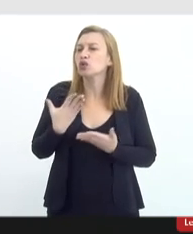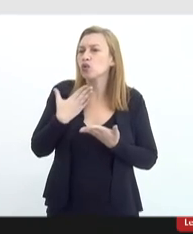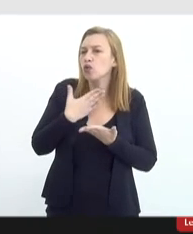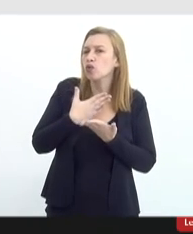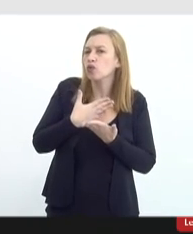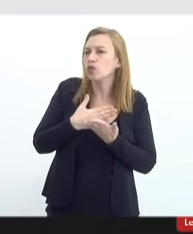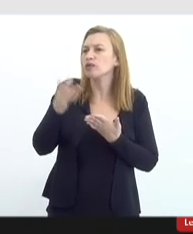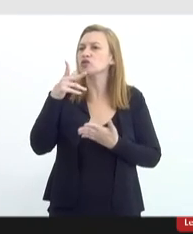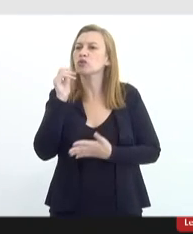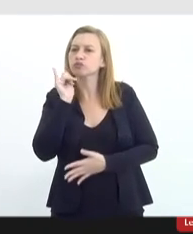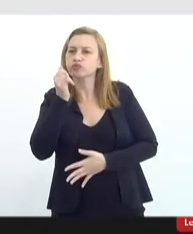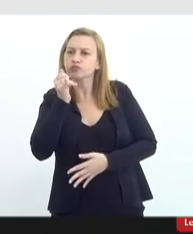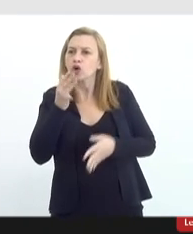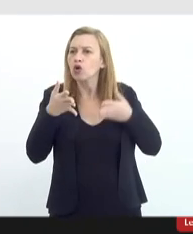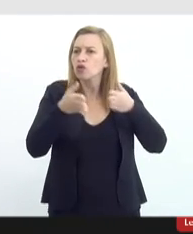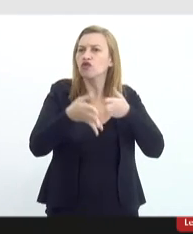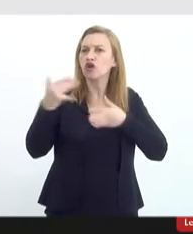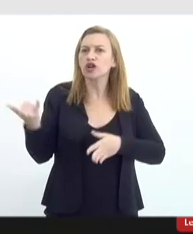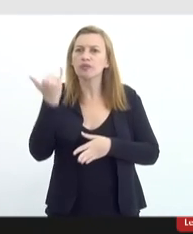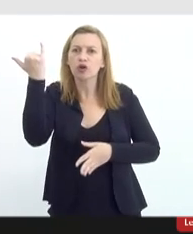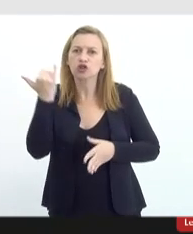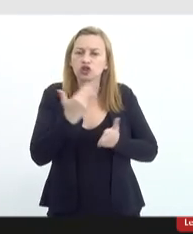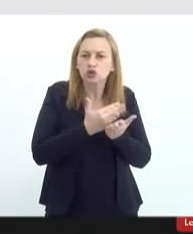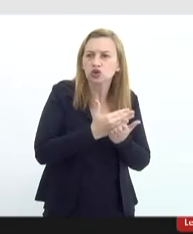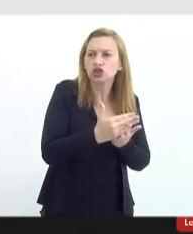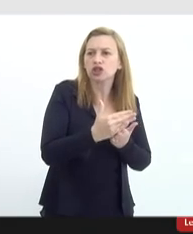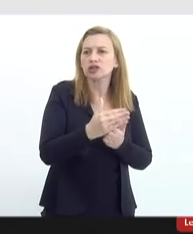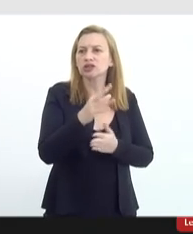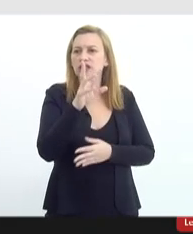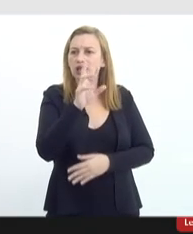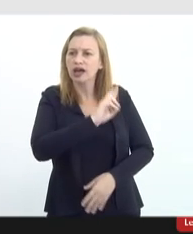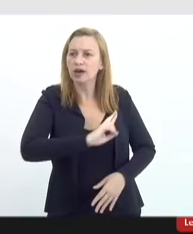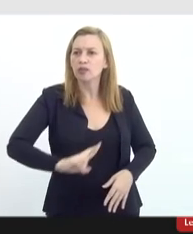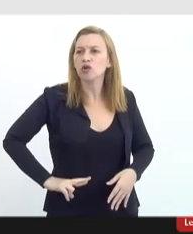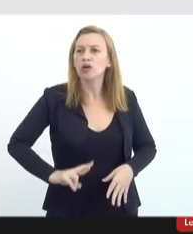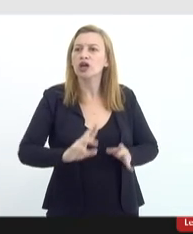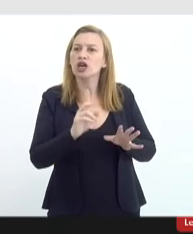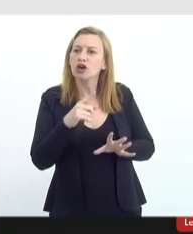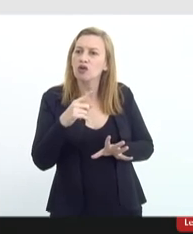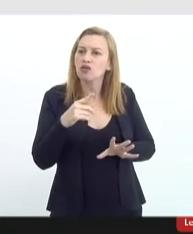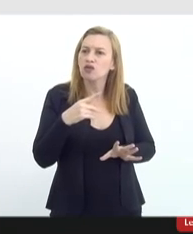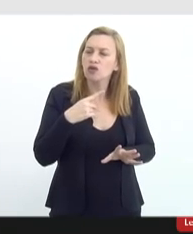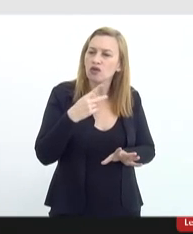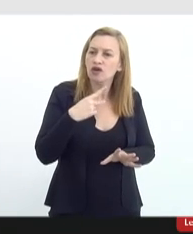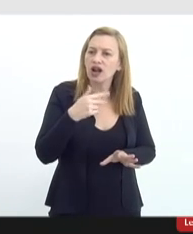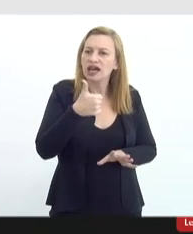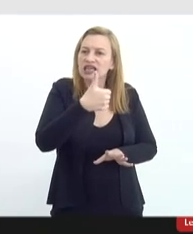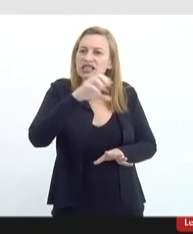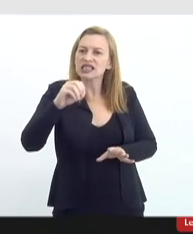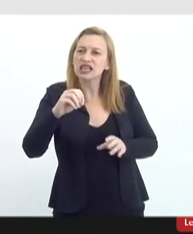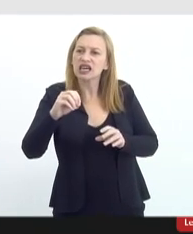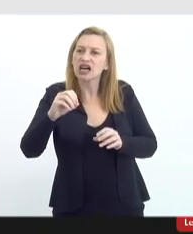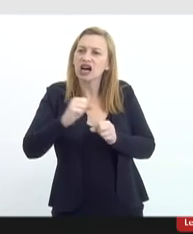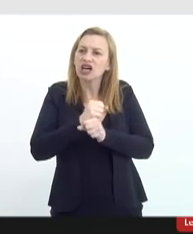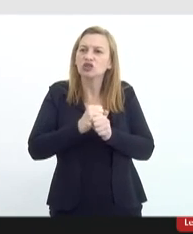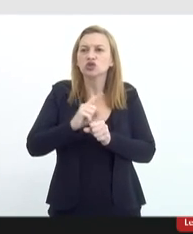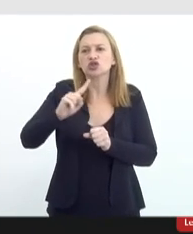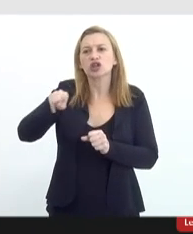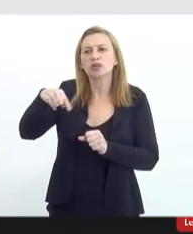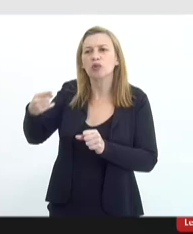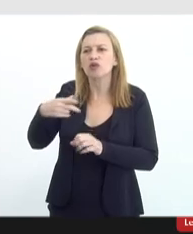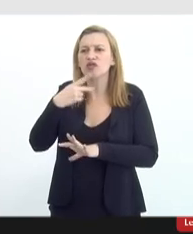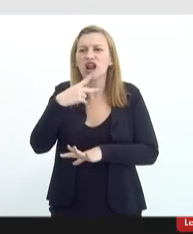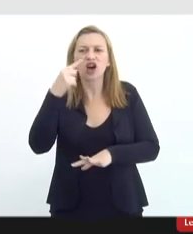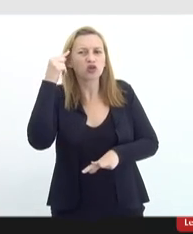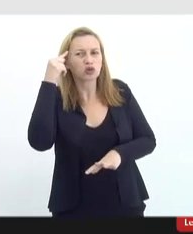narrativa com foco ali importante no início da República, e eu vou assim para 100 anos depois falar do que eu